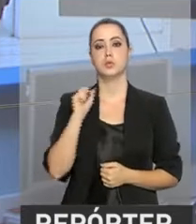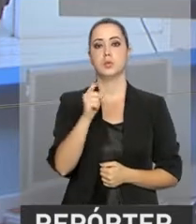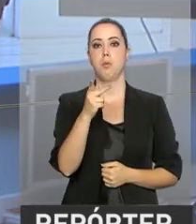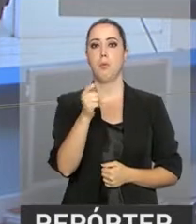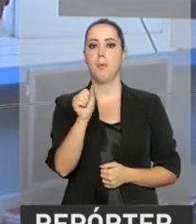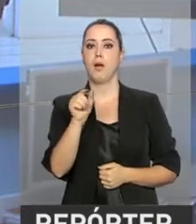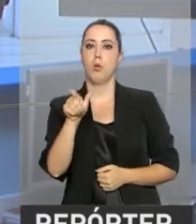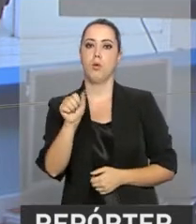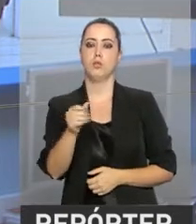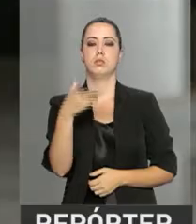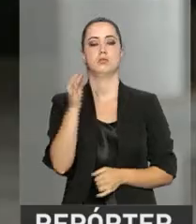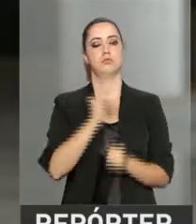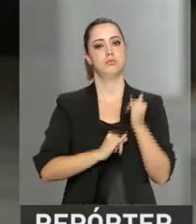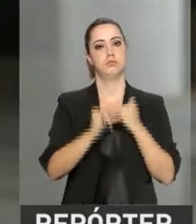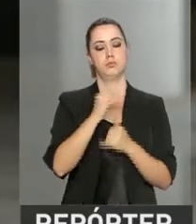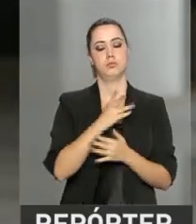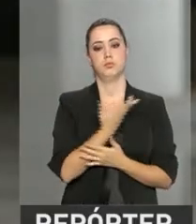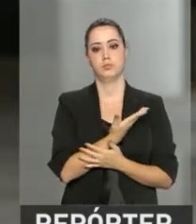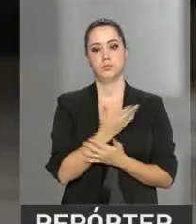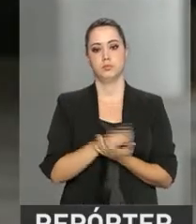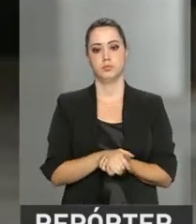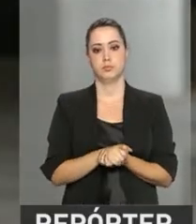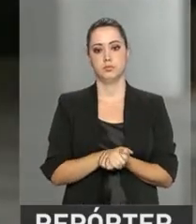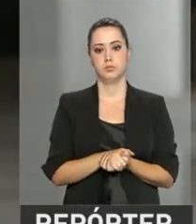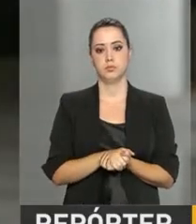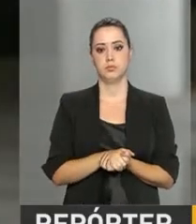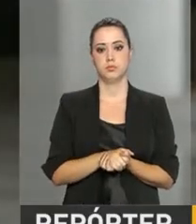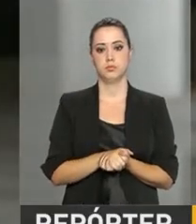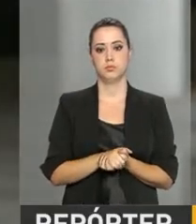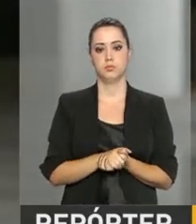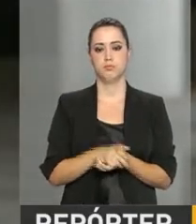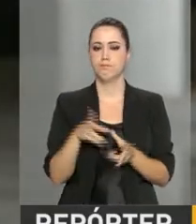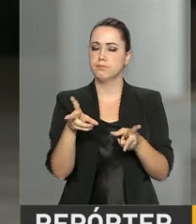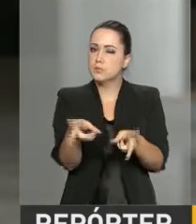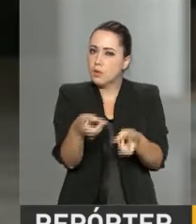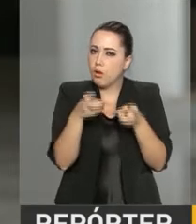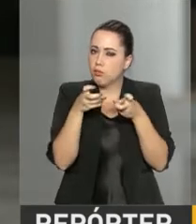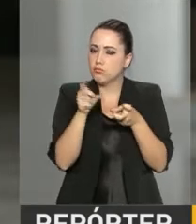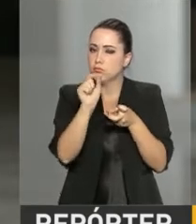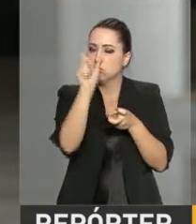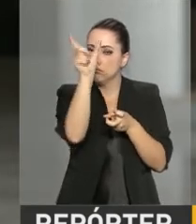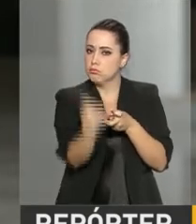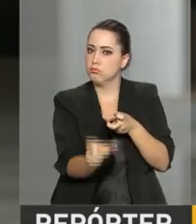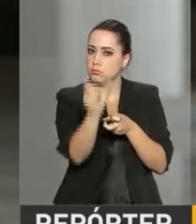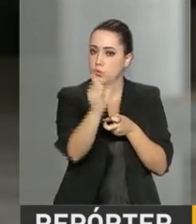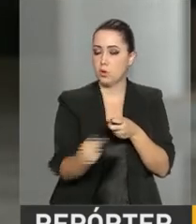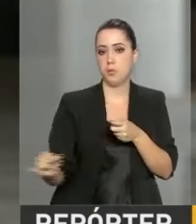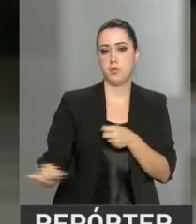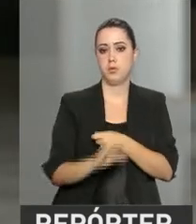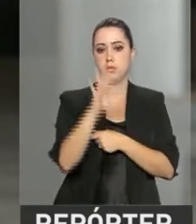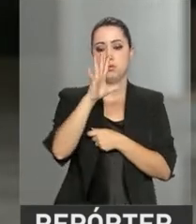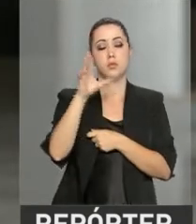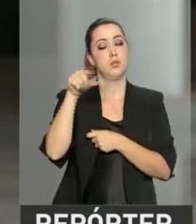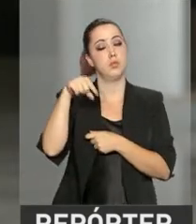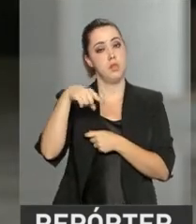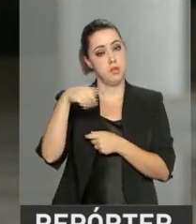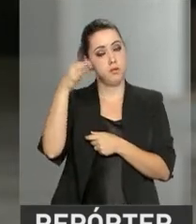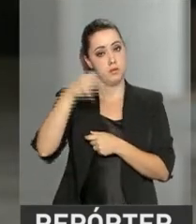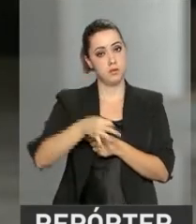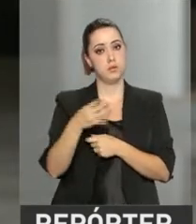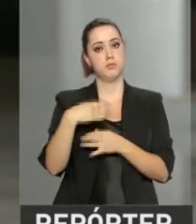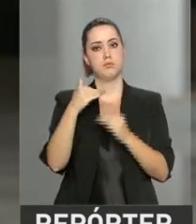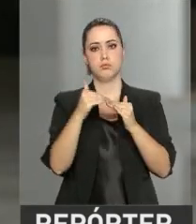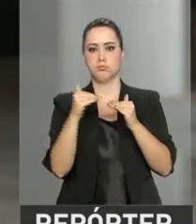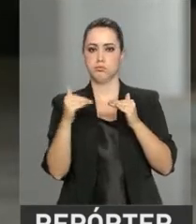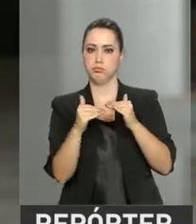de hoje tem os detalhes a previsão dos analistas do mercado financeiro para a inflação oficial vem caindo semana a